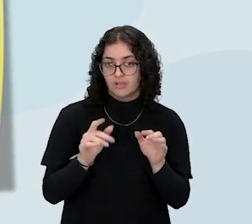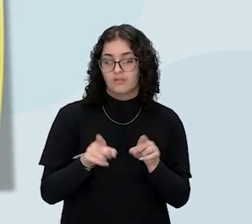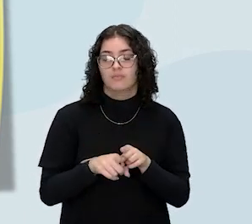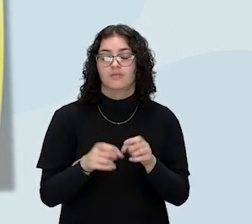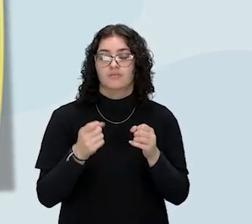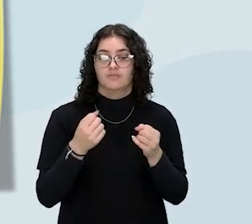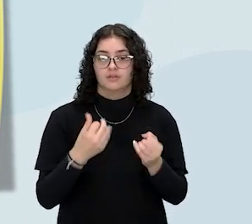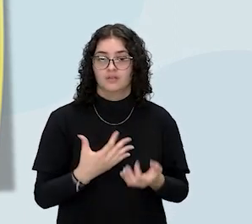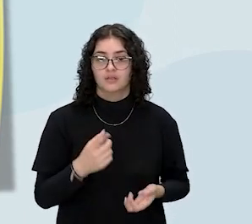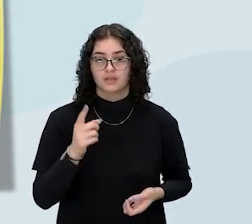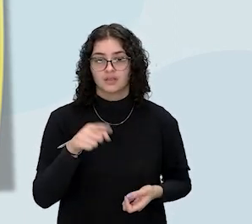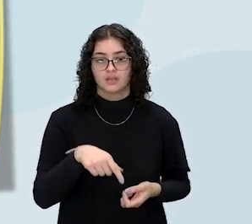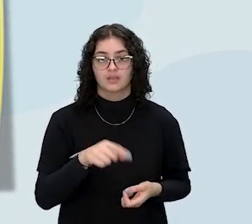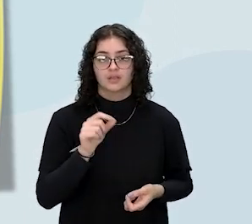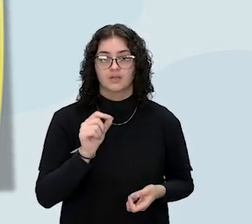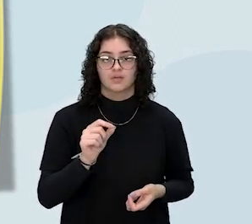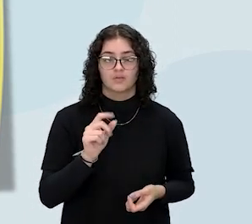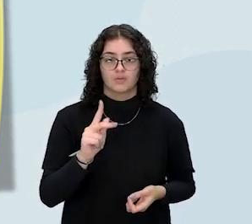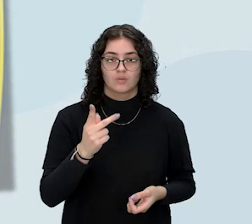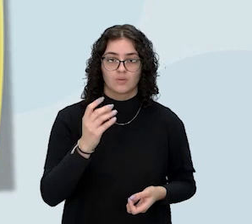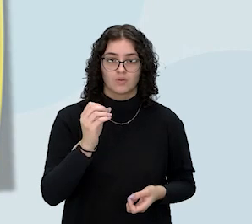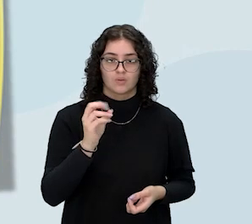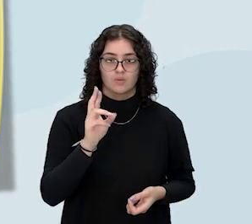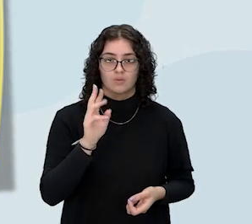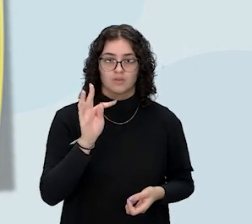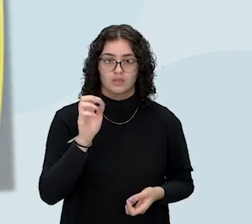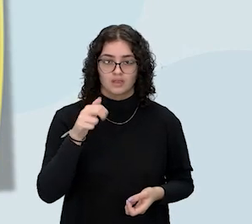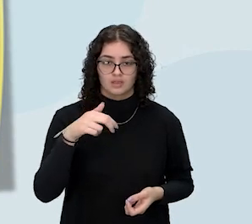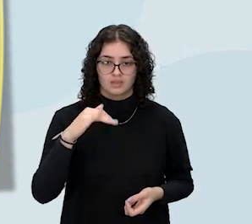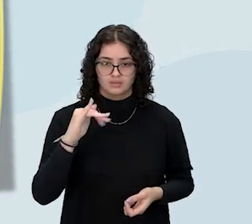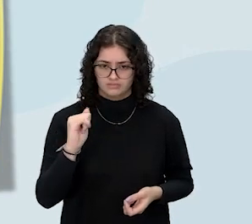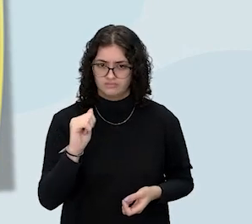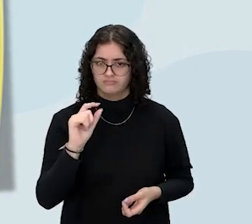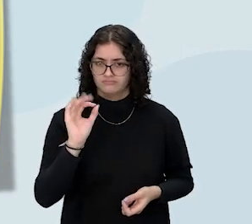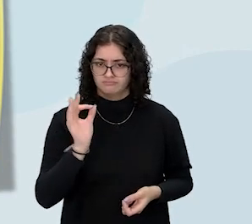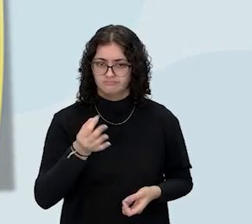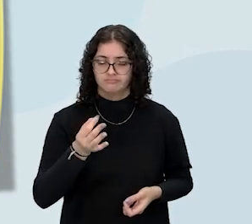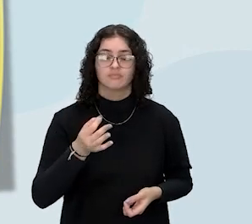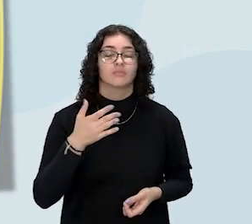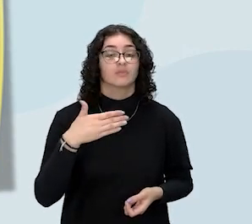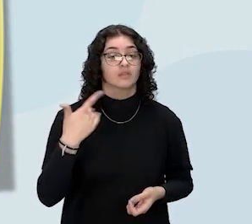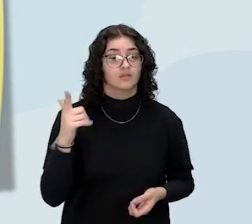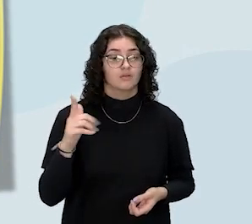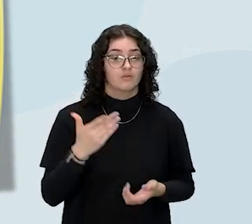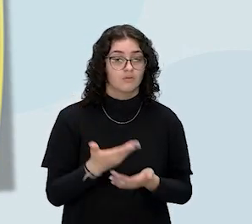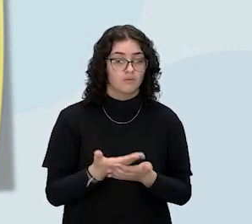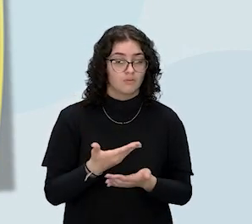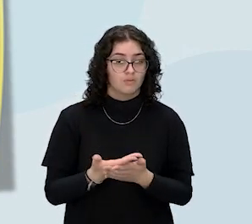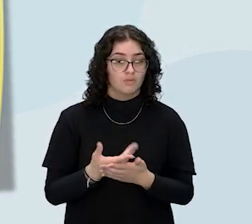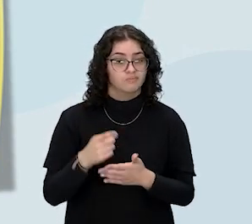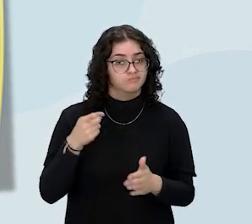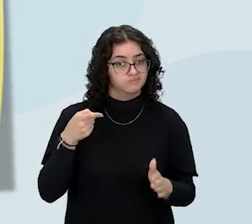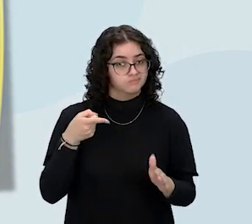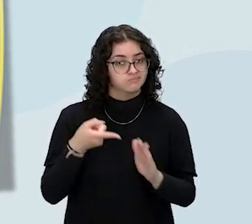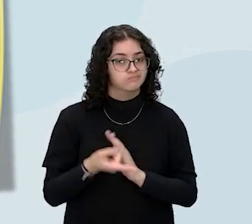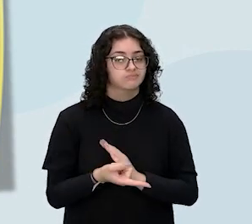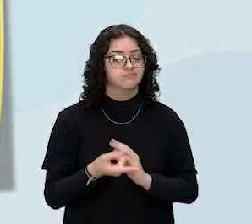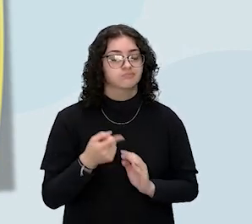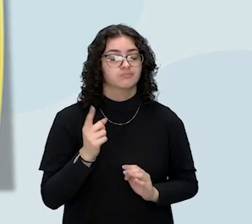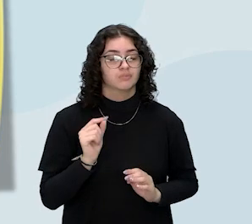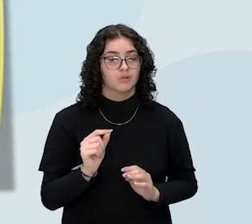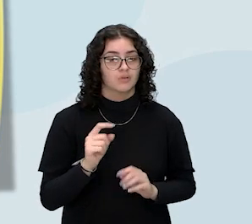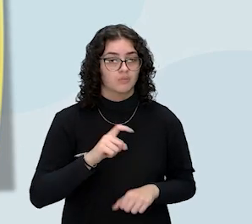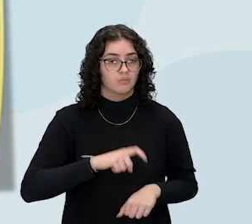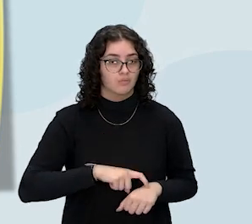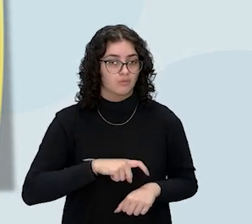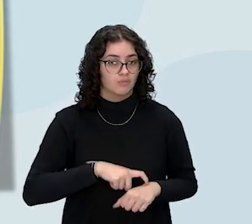comentou aqui foi a hortênsia, tá certo? E na próxima aula do aprofundamento, a gente vai para o momento